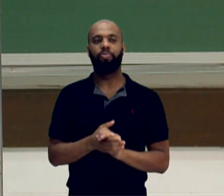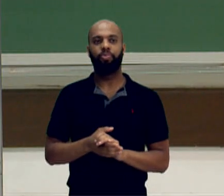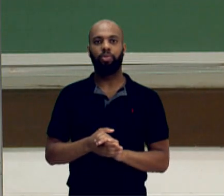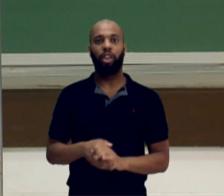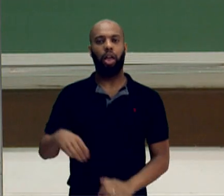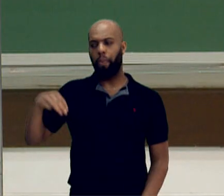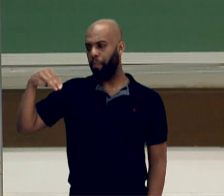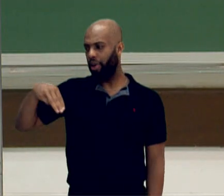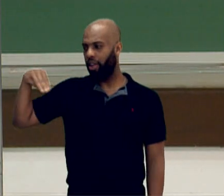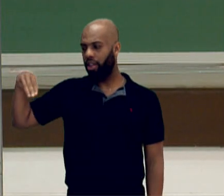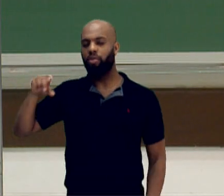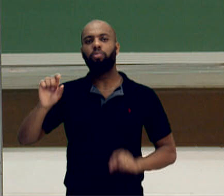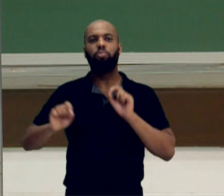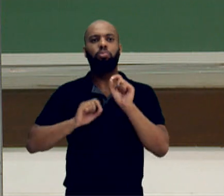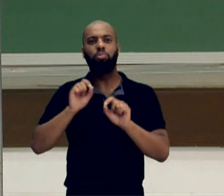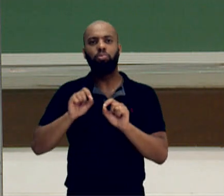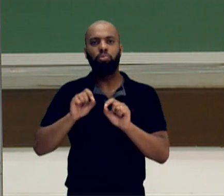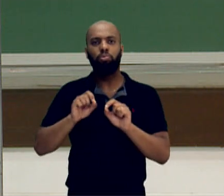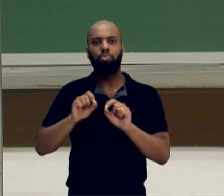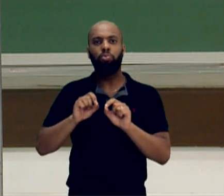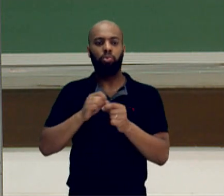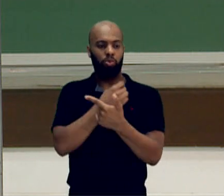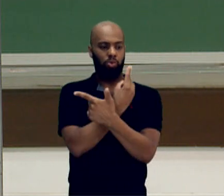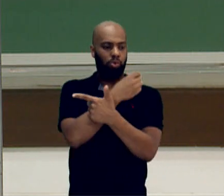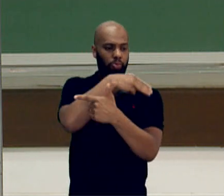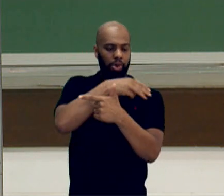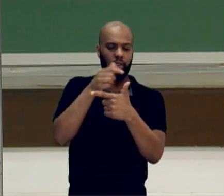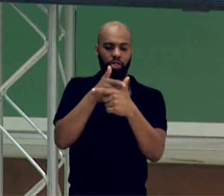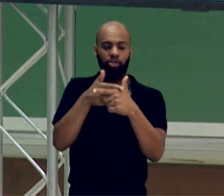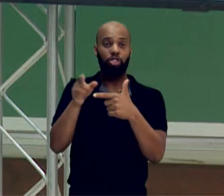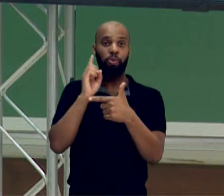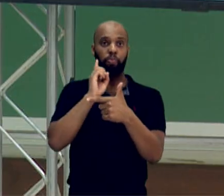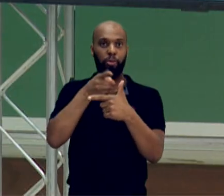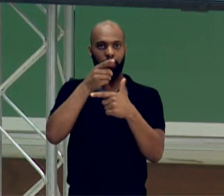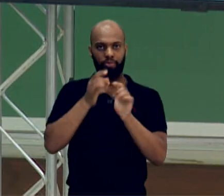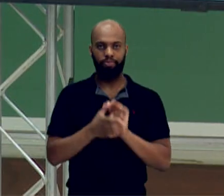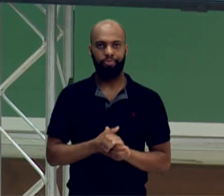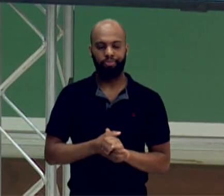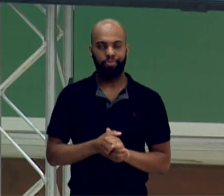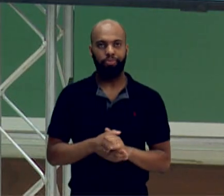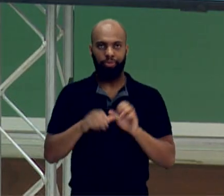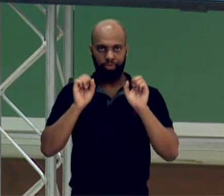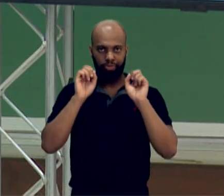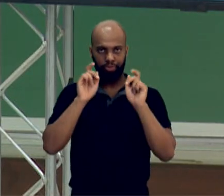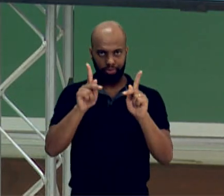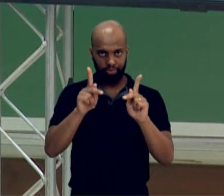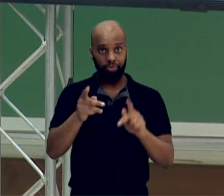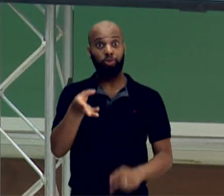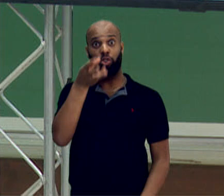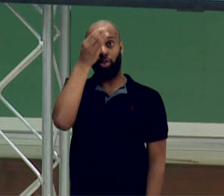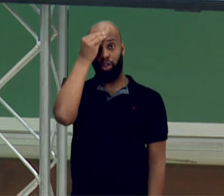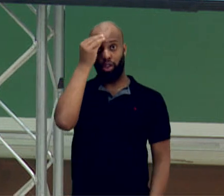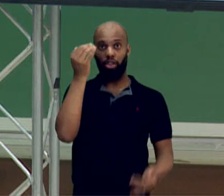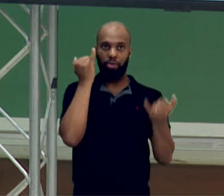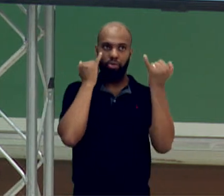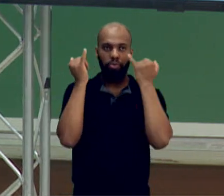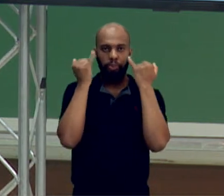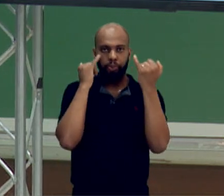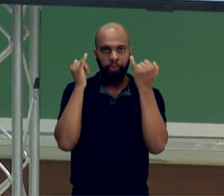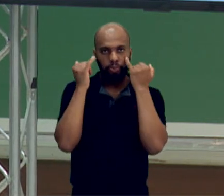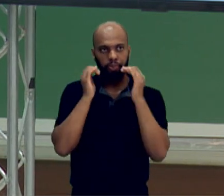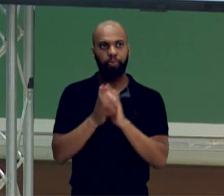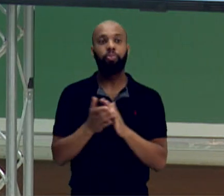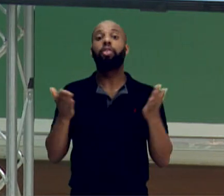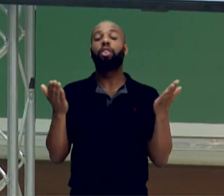milímetro, como se o metro fosse dividido em 1000 partezinhas, tá bom? Muito bem, guardem essa informação.